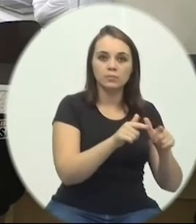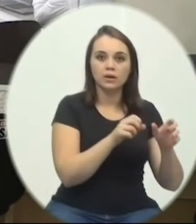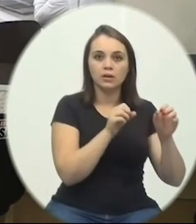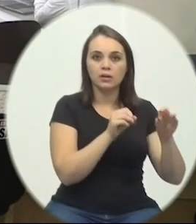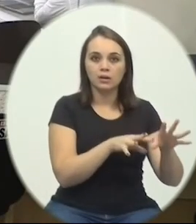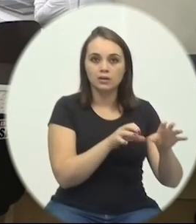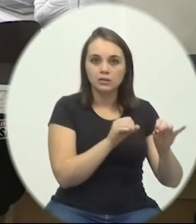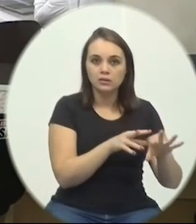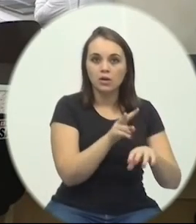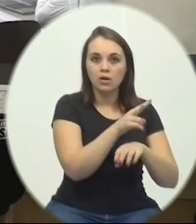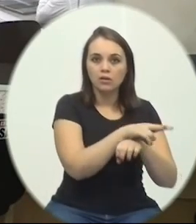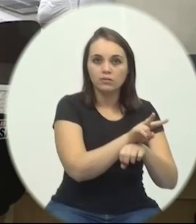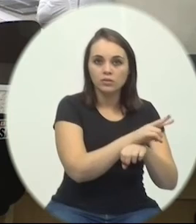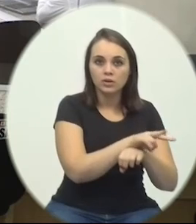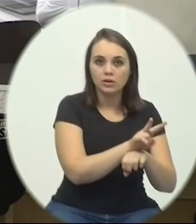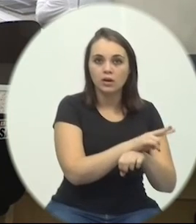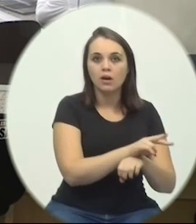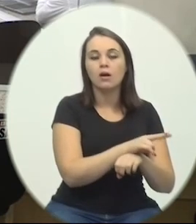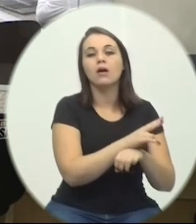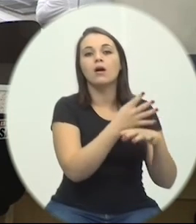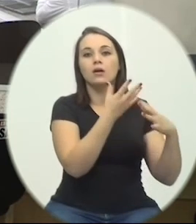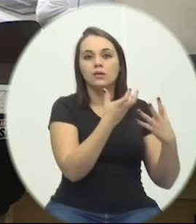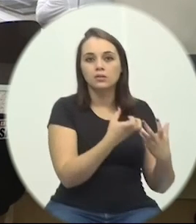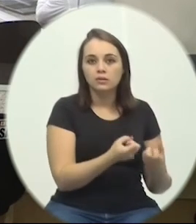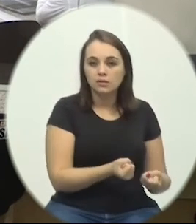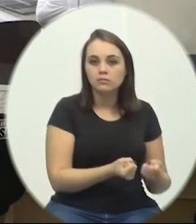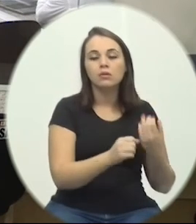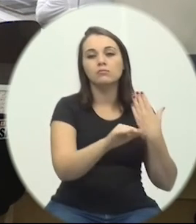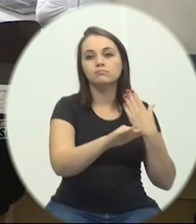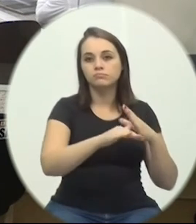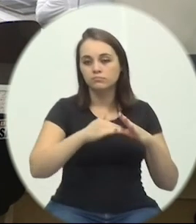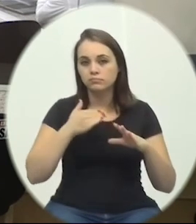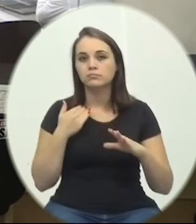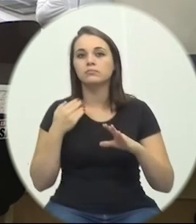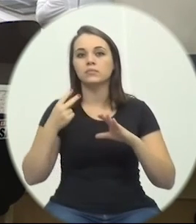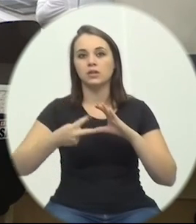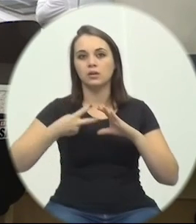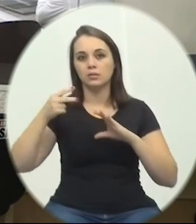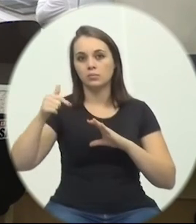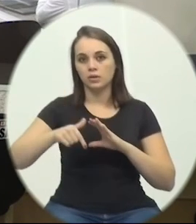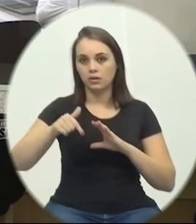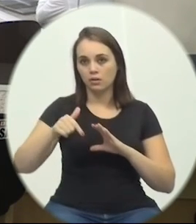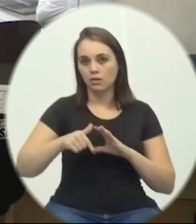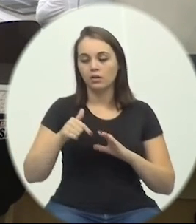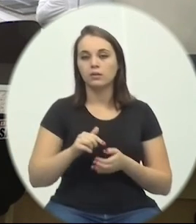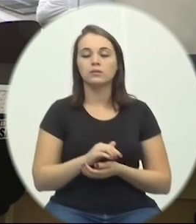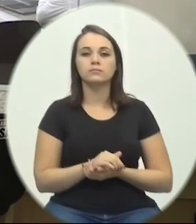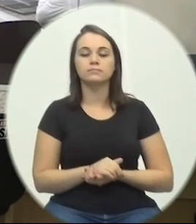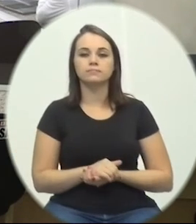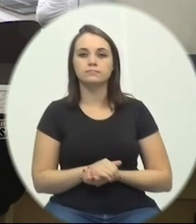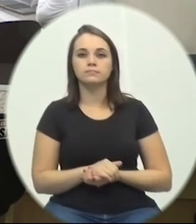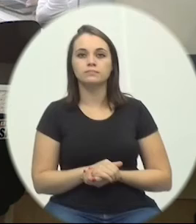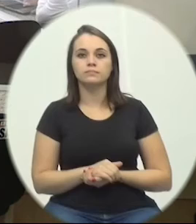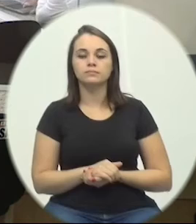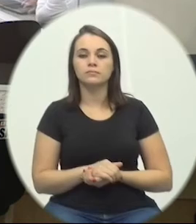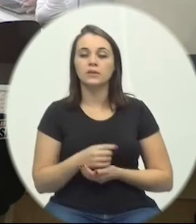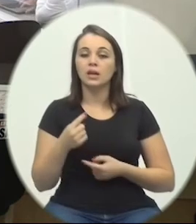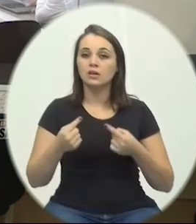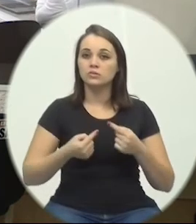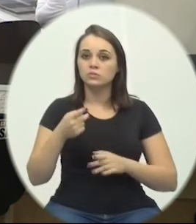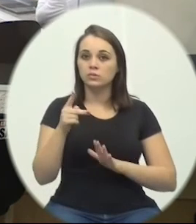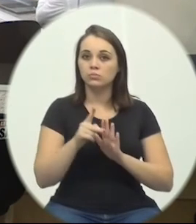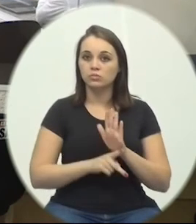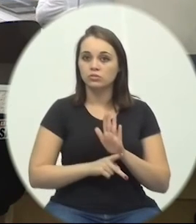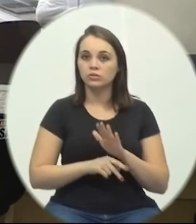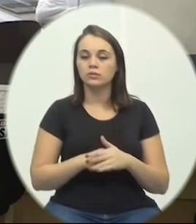Educação e Fiscalização opinaram pela aprovação, encaminhando a matéria para deliberar em plenário. Em discussão,